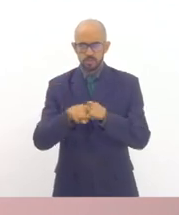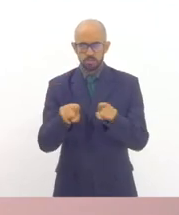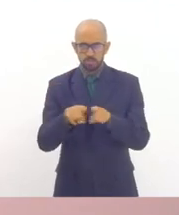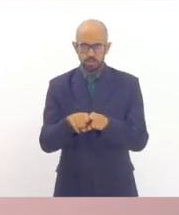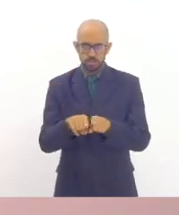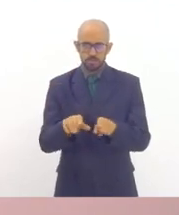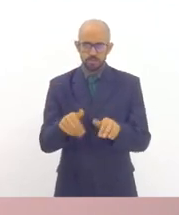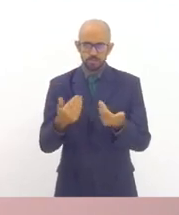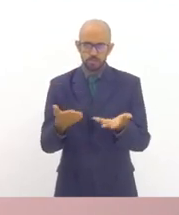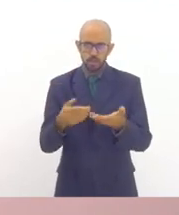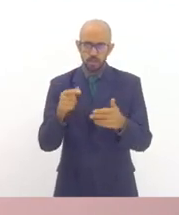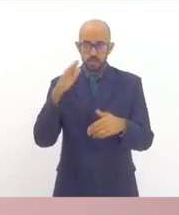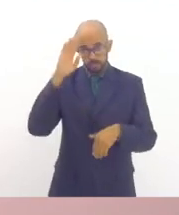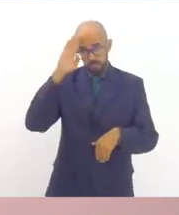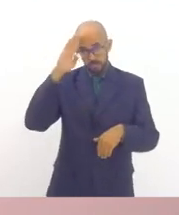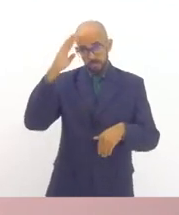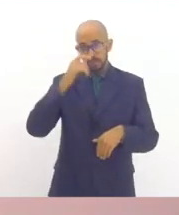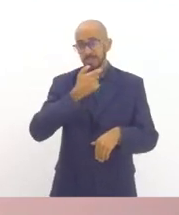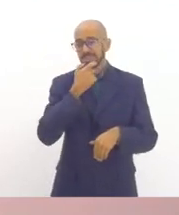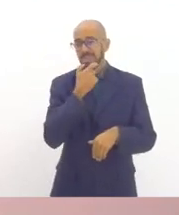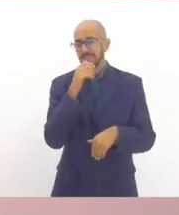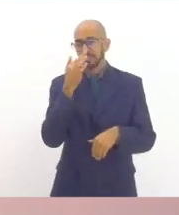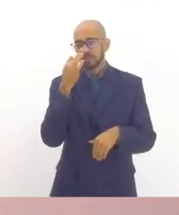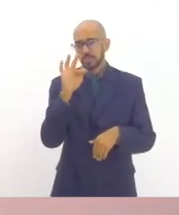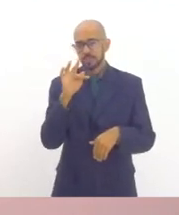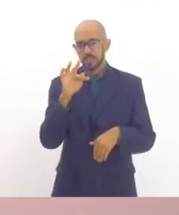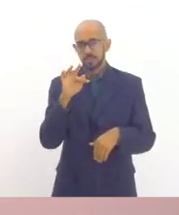Então, essas principais, inglês, francês,